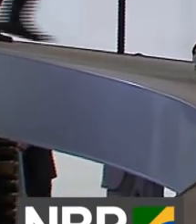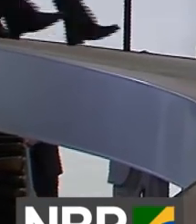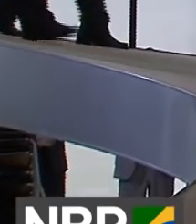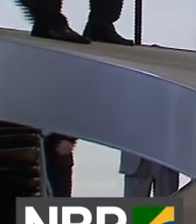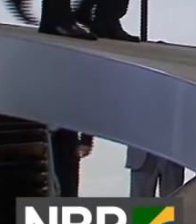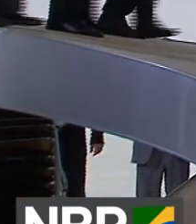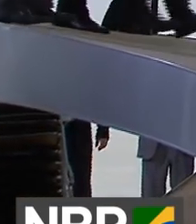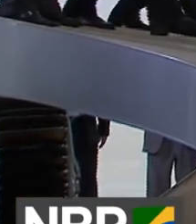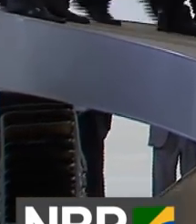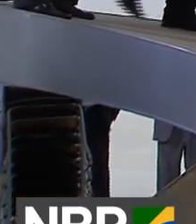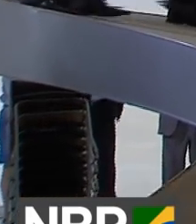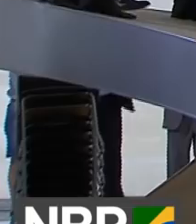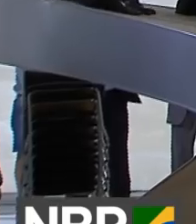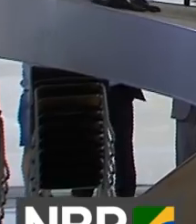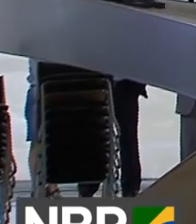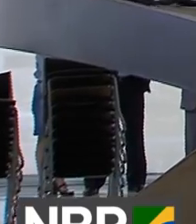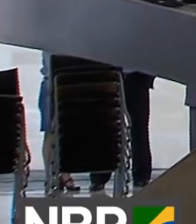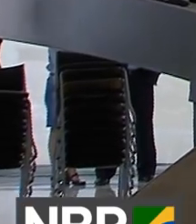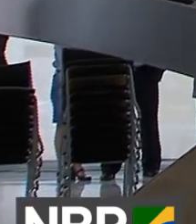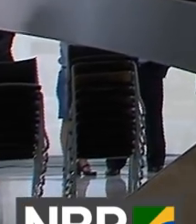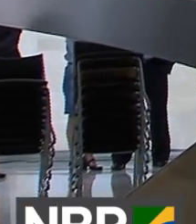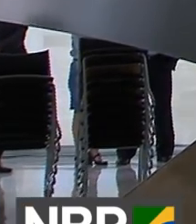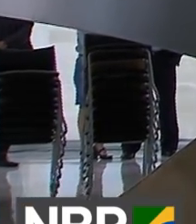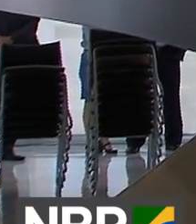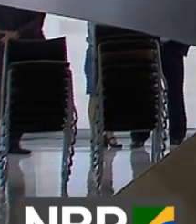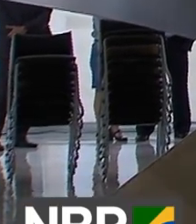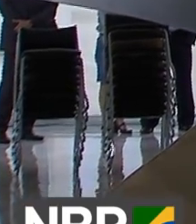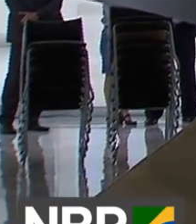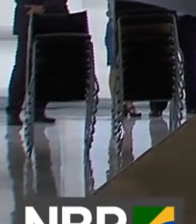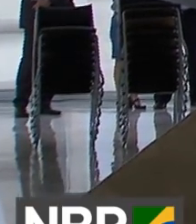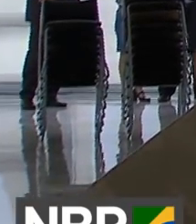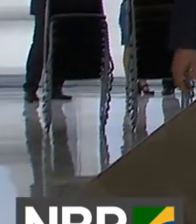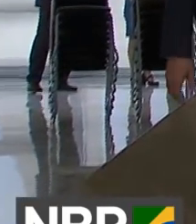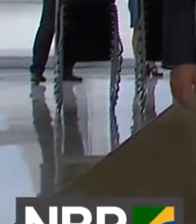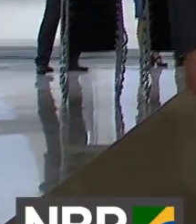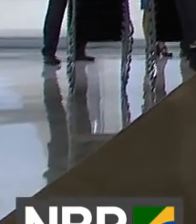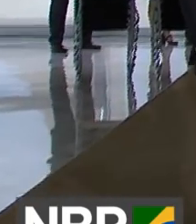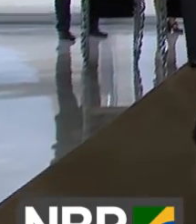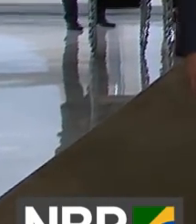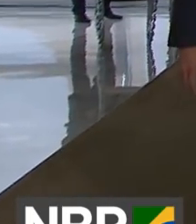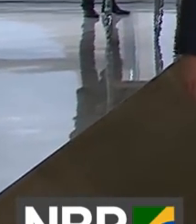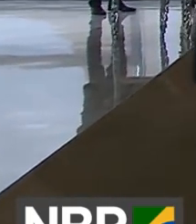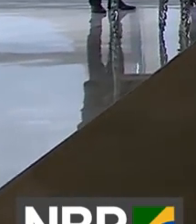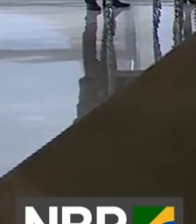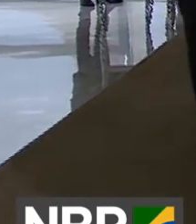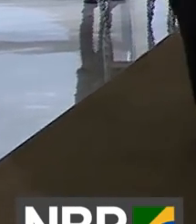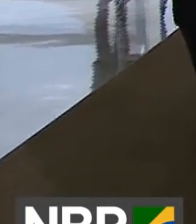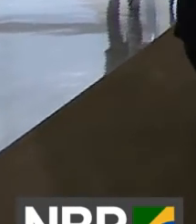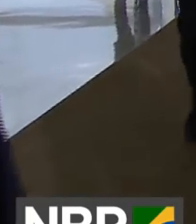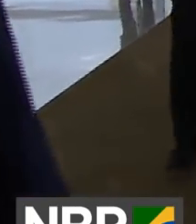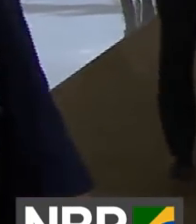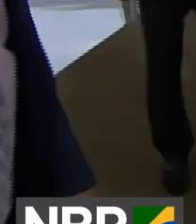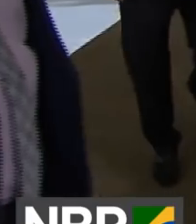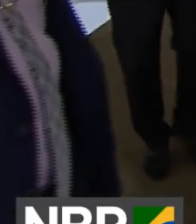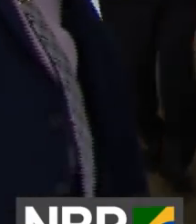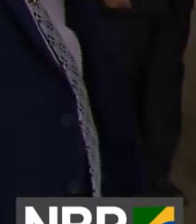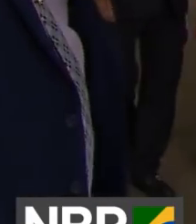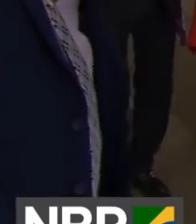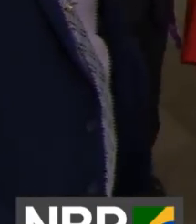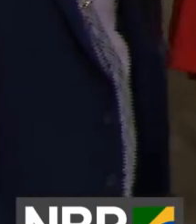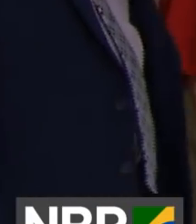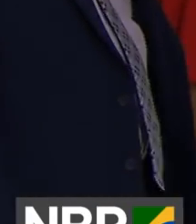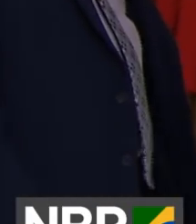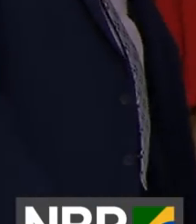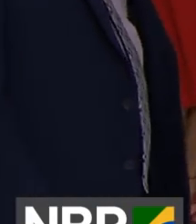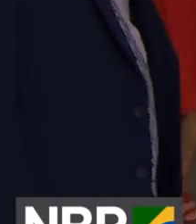do Mérito e da Ordem Nacional do Mérito Educativo, com a participação do presidente da República, Michel Temer. Estamos com imagens